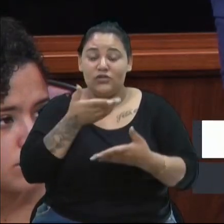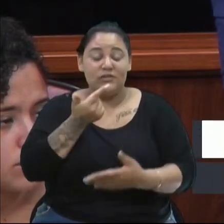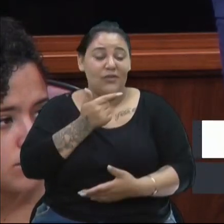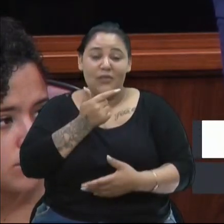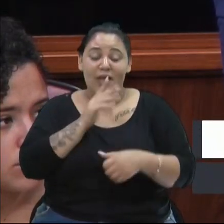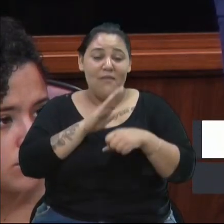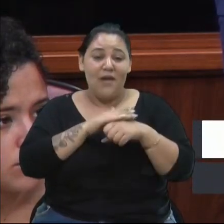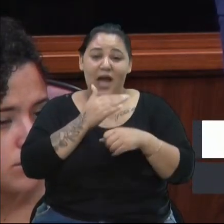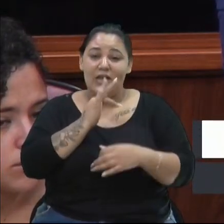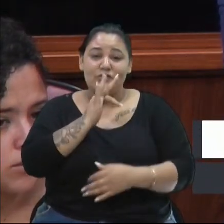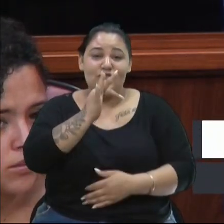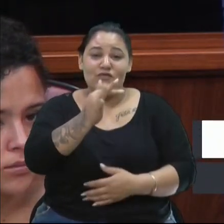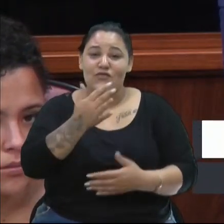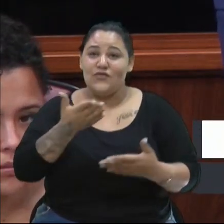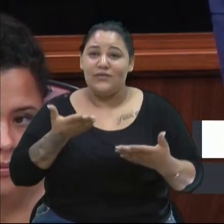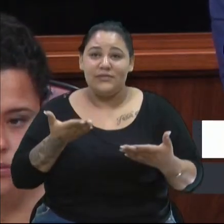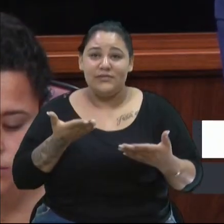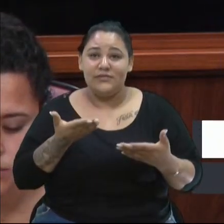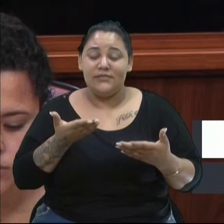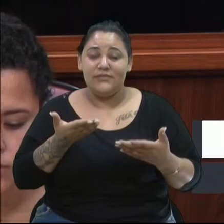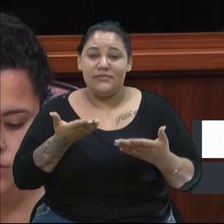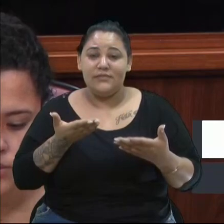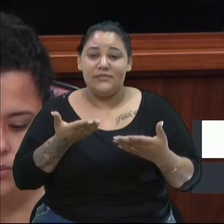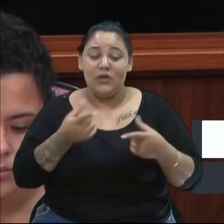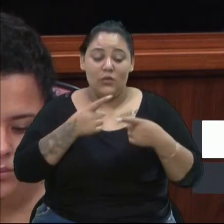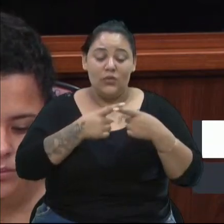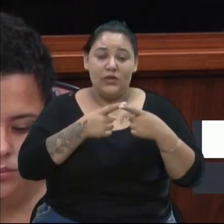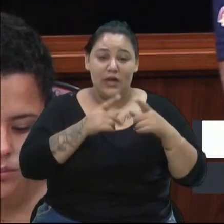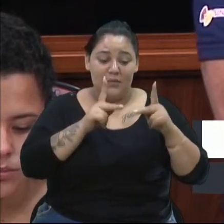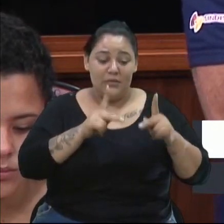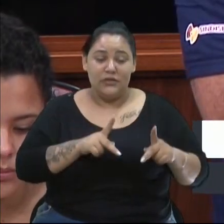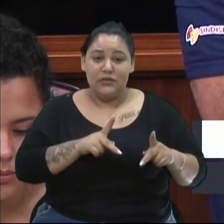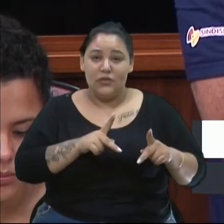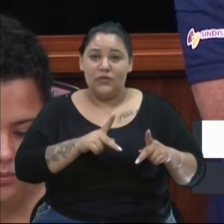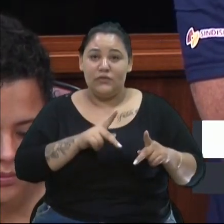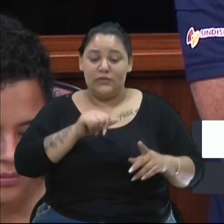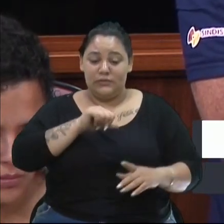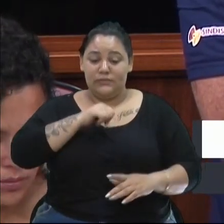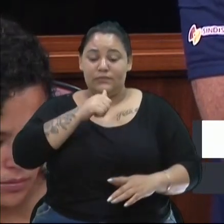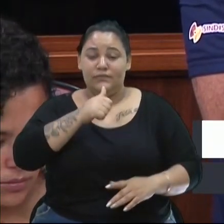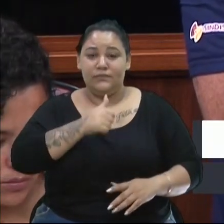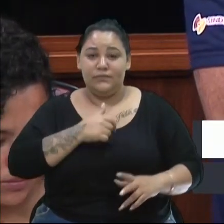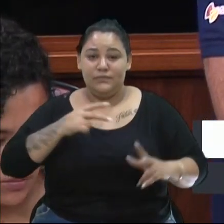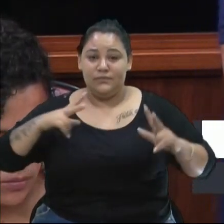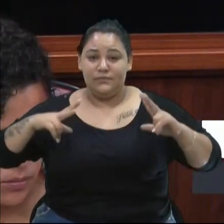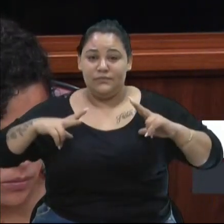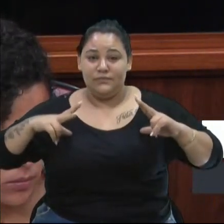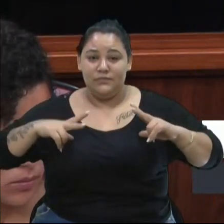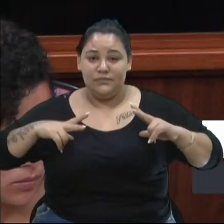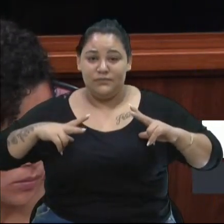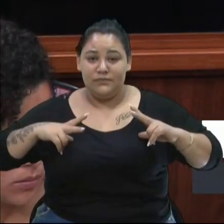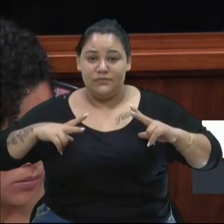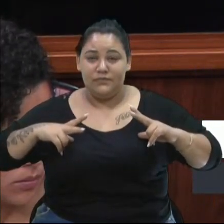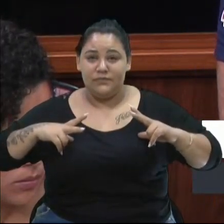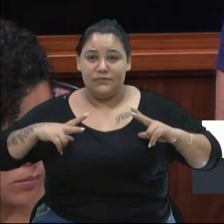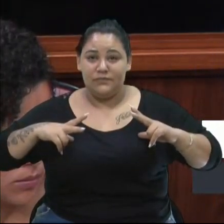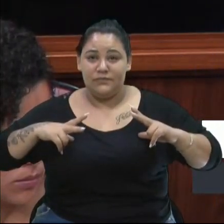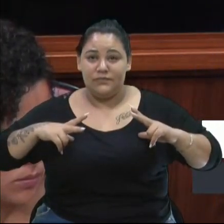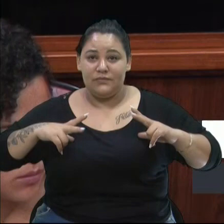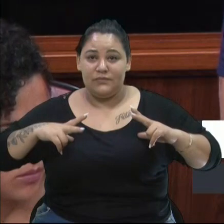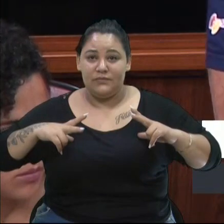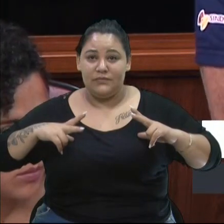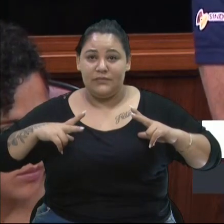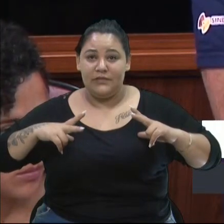mais. Não vai ter mais, porque a pessoa vem da iniciativa privada. Ela vai ter que ficar contribuindo no